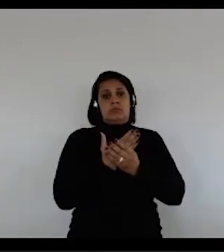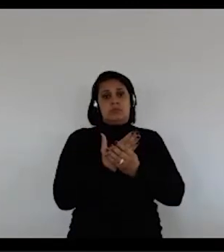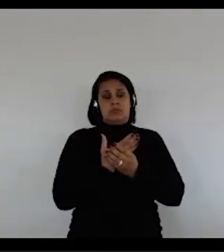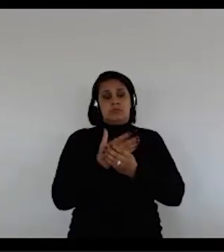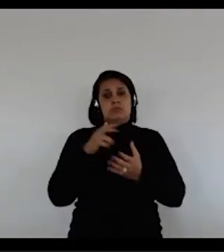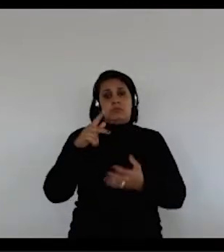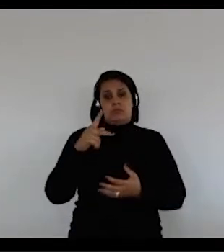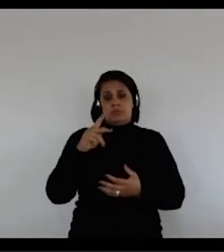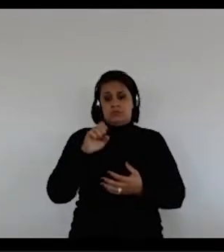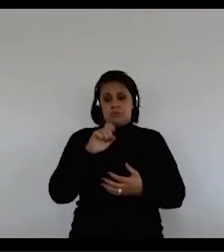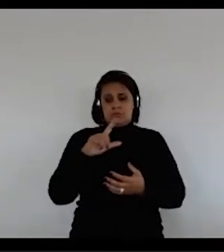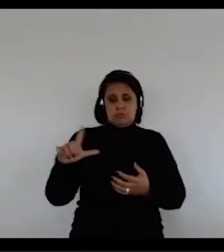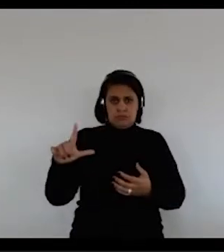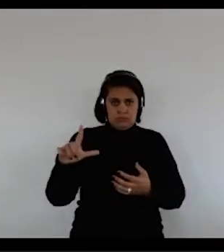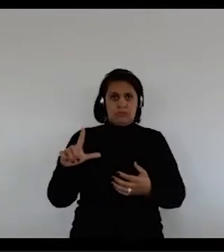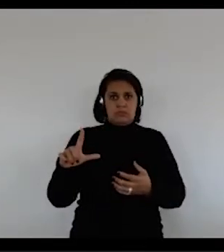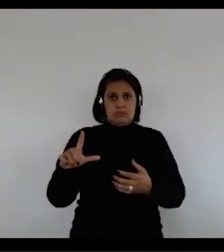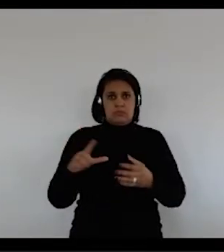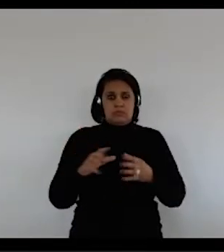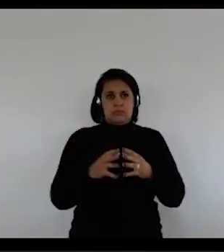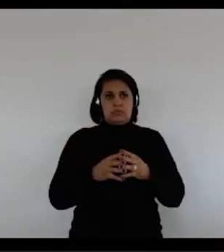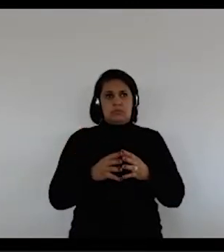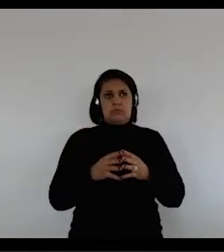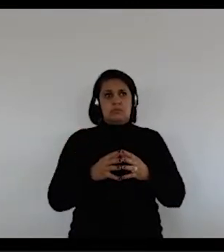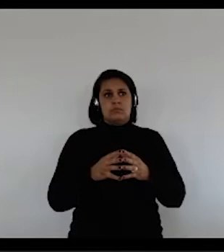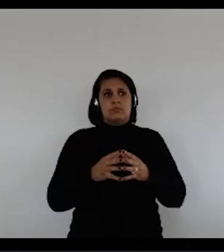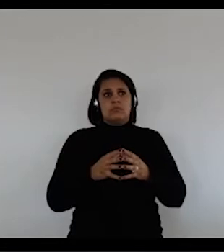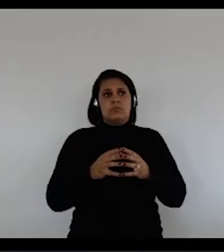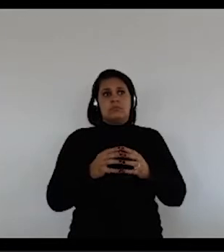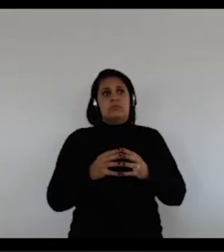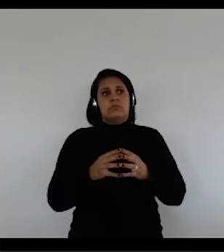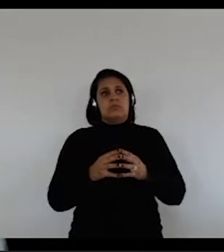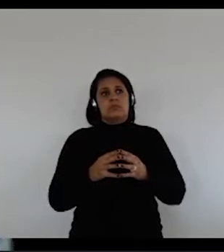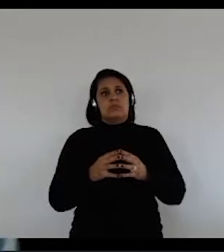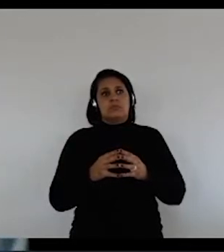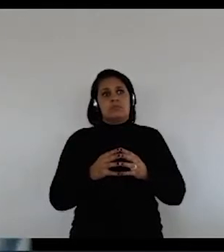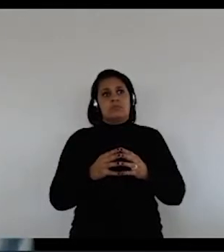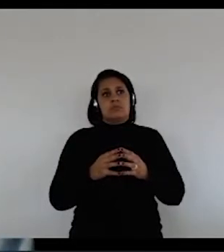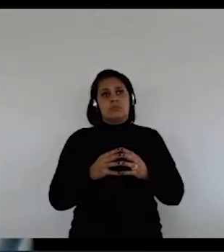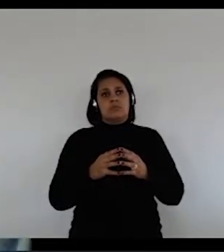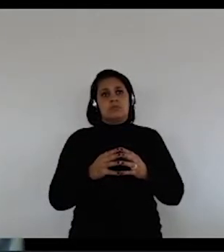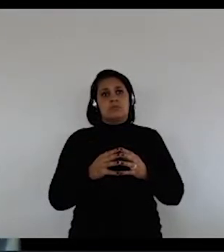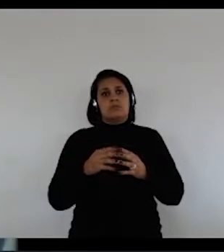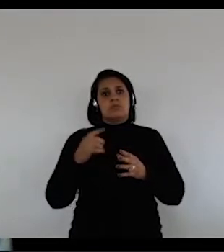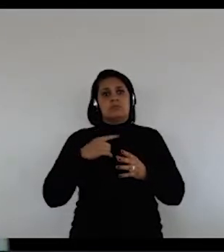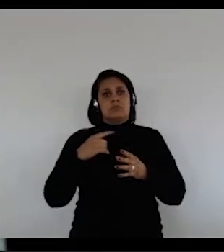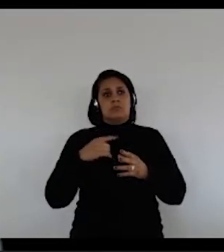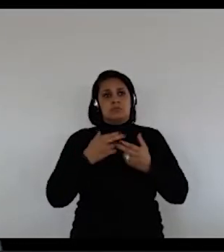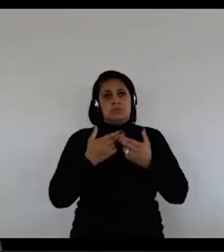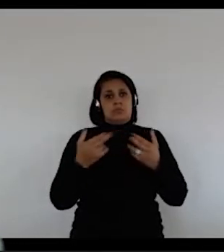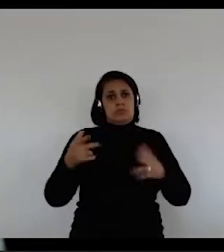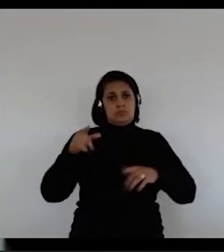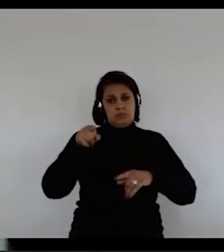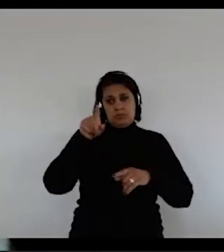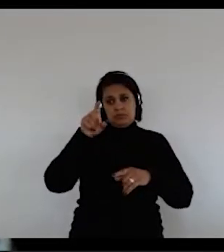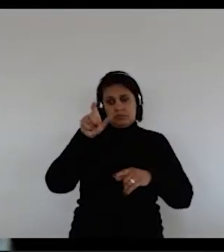casos em que o delito seja grave,